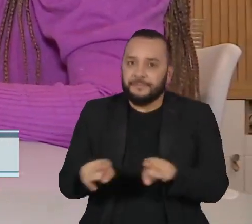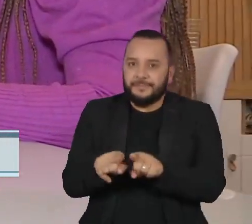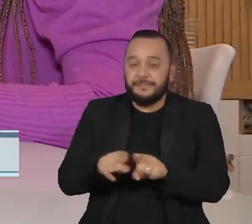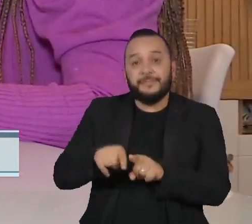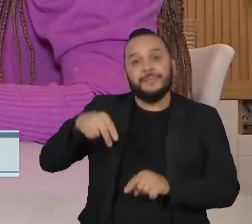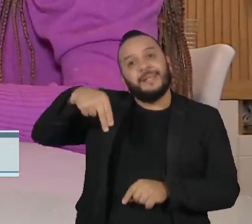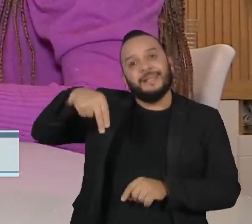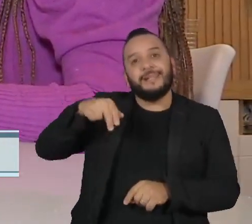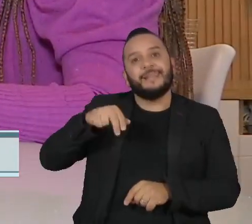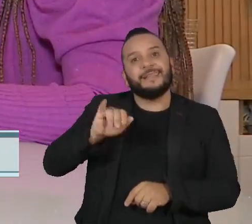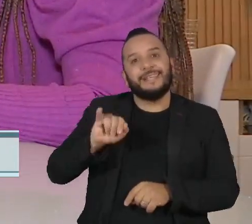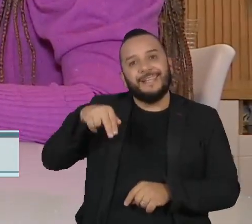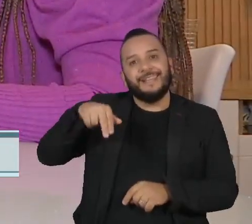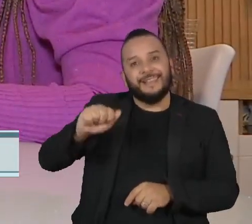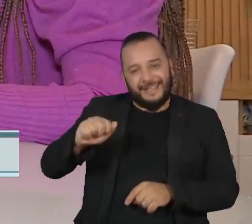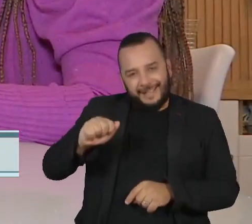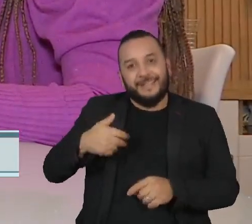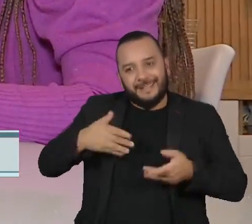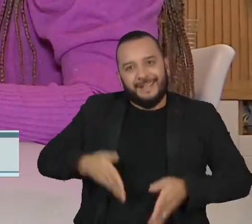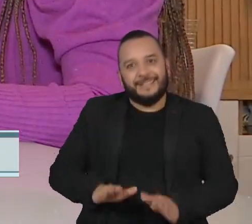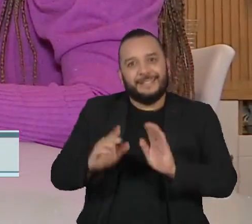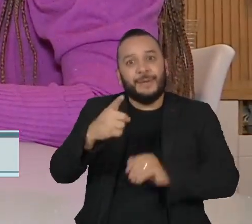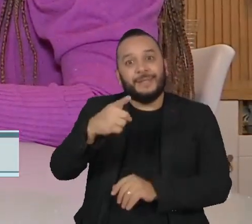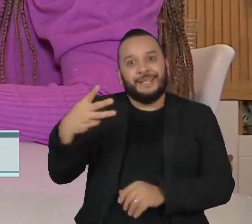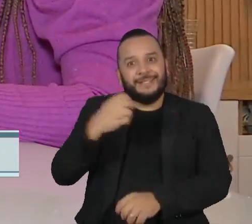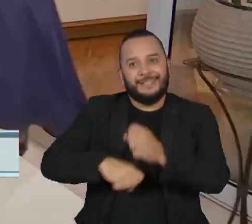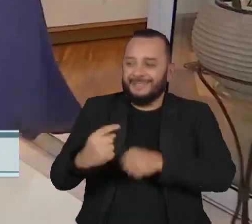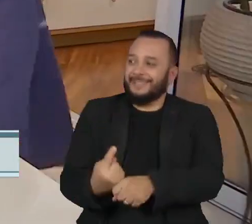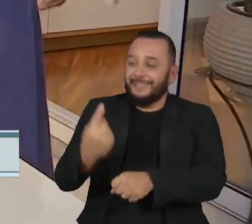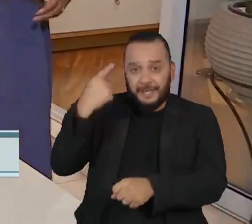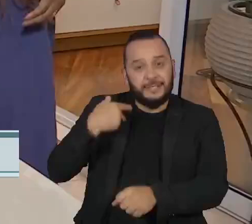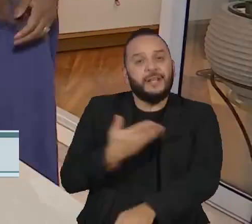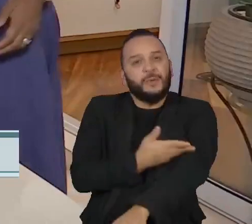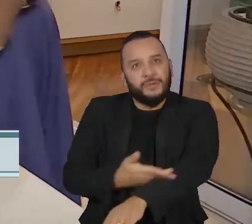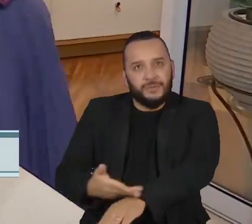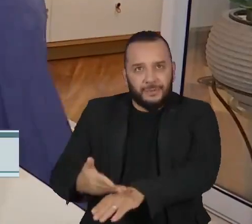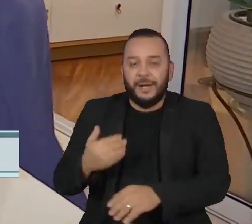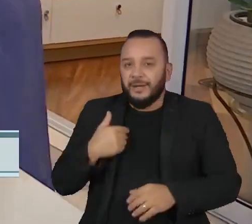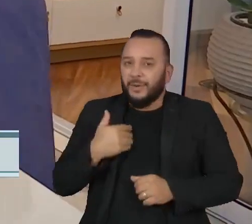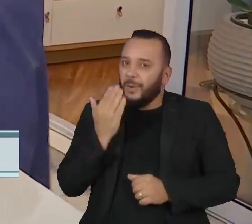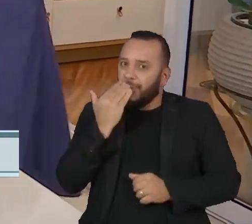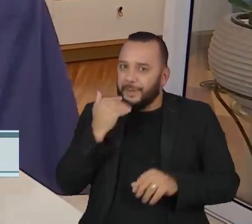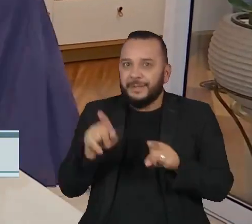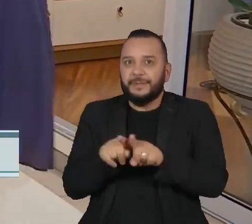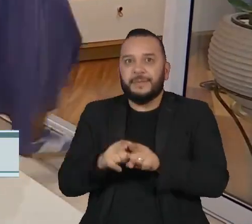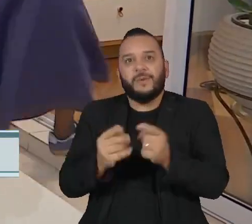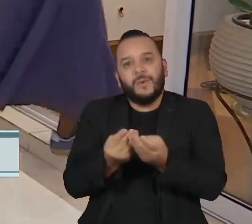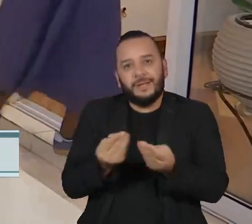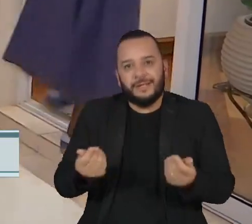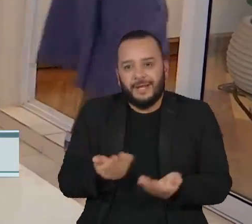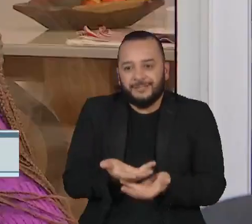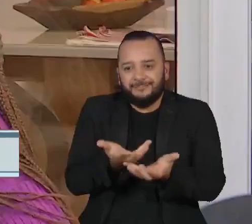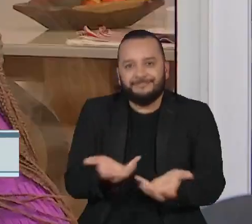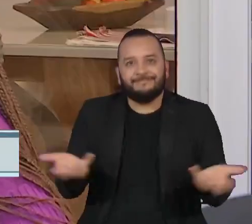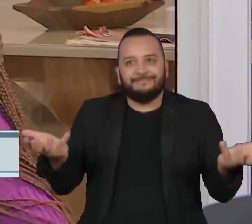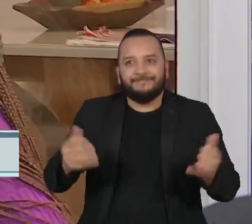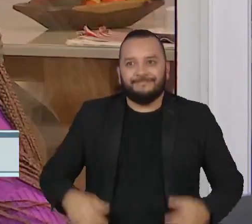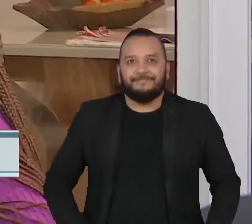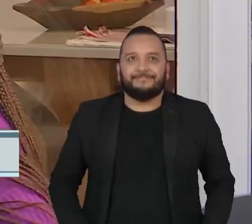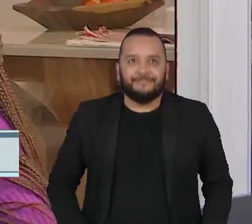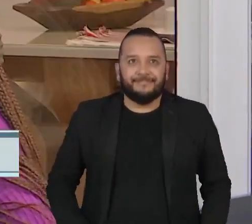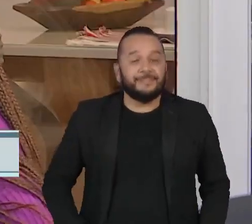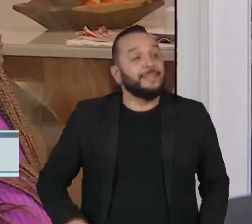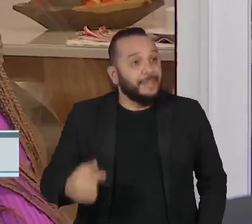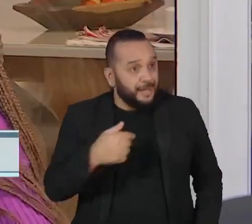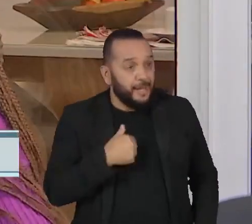há 13 anos foi mais uma motivação para investir não só no hábito mas também na qualidade do que servem a mesa o café da manhã é realmente o que me dá